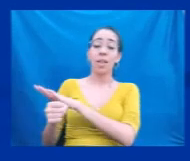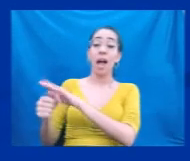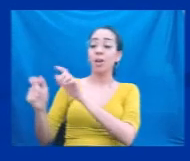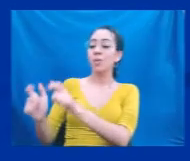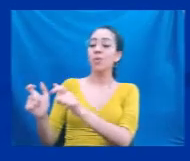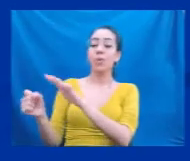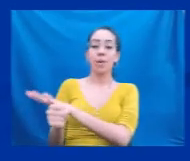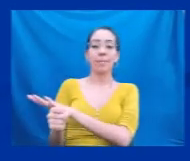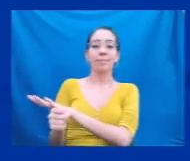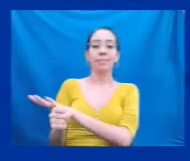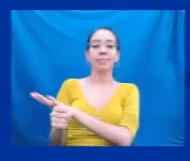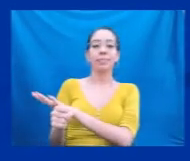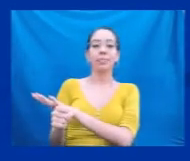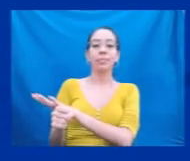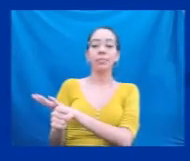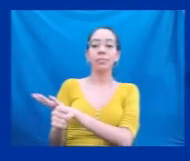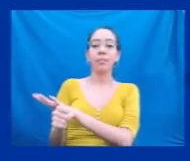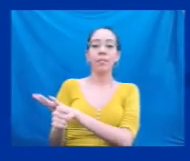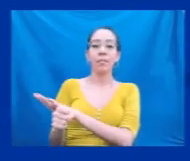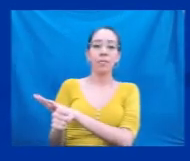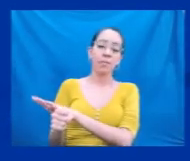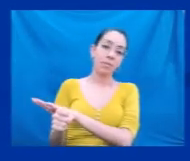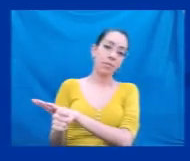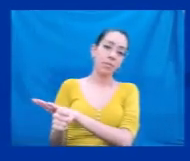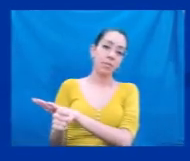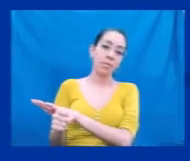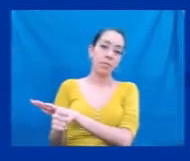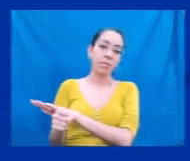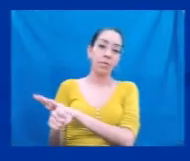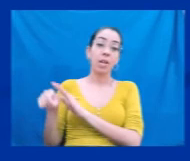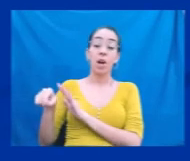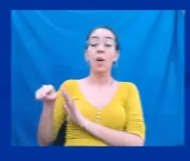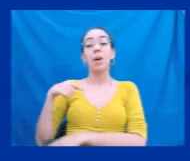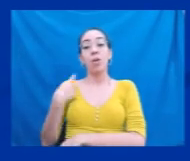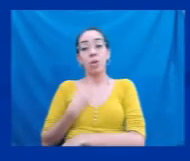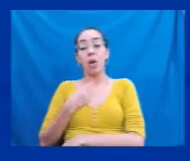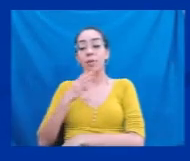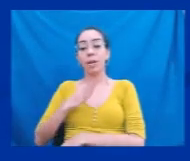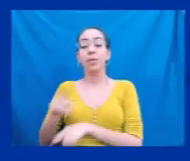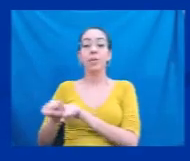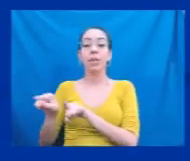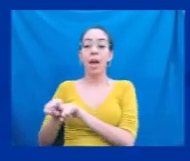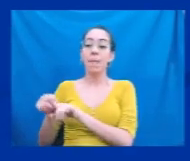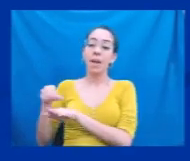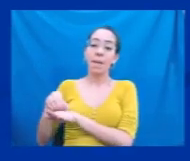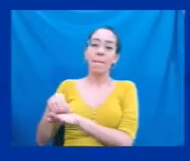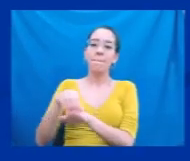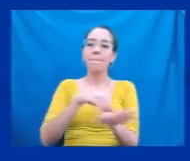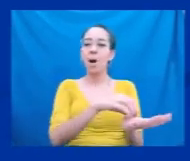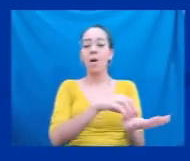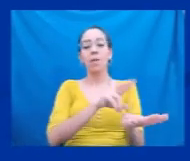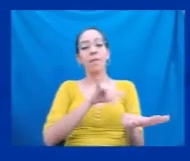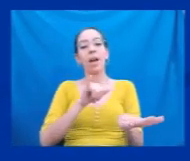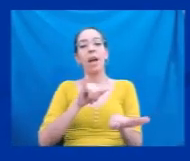Desse total, 500 mil são produzidas no país e outra parte a gente importa, né? 1,4 milhão de toneladas nós importamos